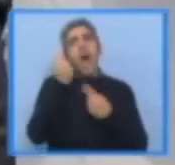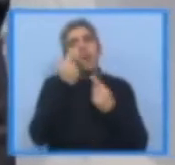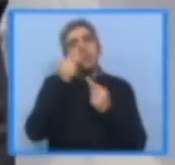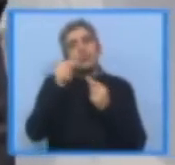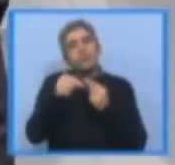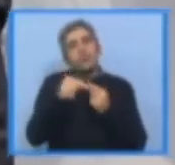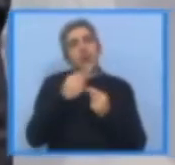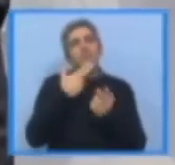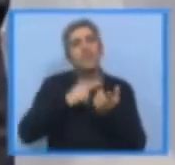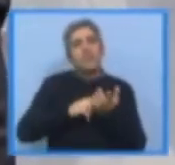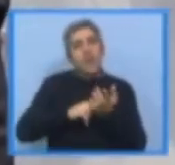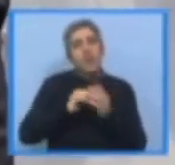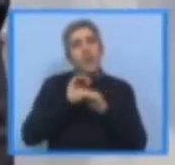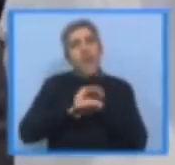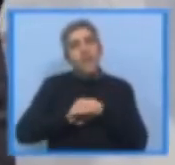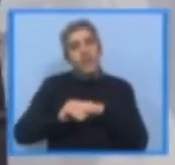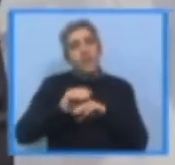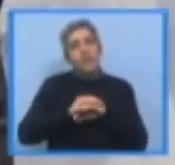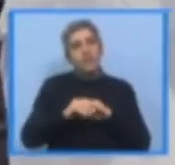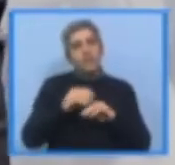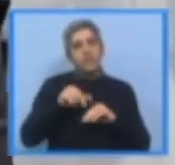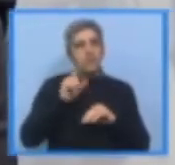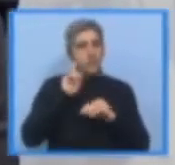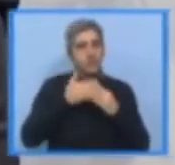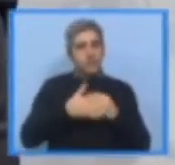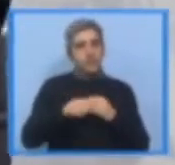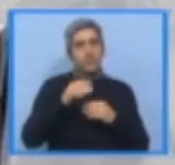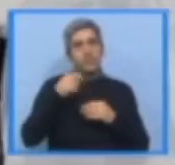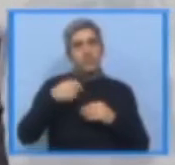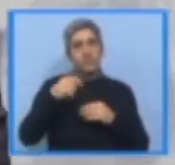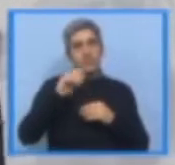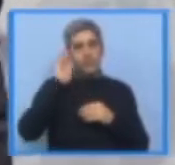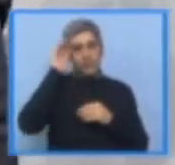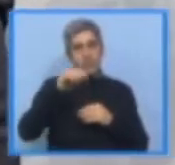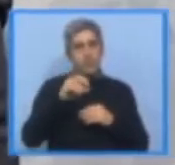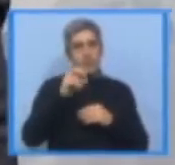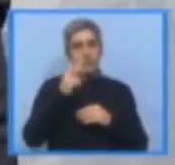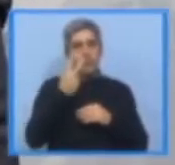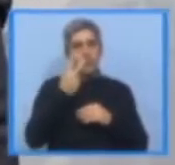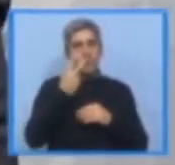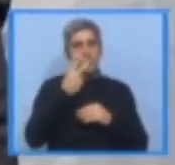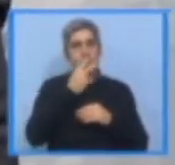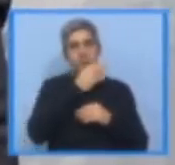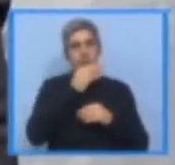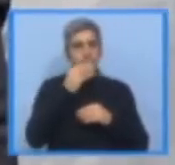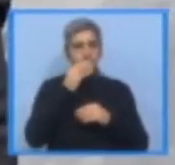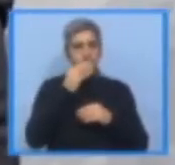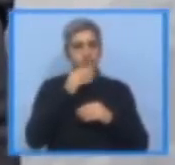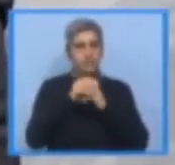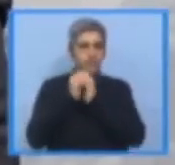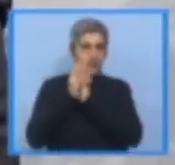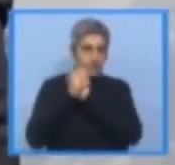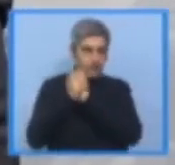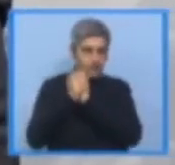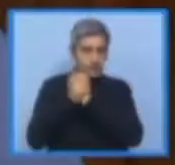de afeto. Nós estamos agora na era dos afetos. Aliás, nestes dias, o Presidente da República completa 2 anos de eleição. Sim. E aproveitamos também para o saudar